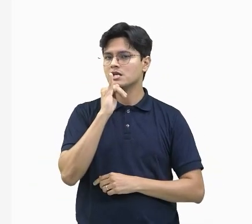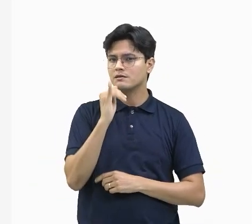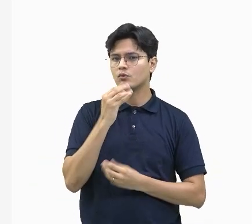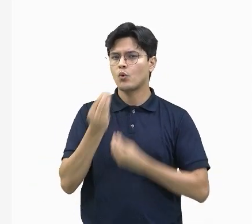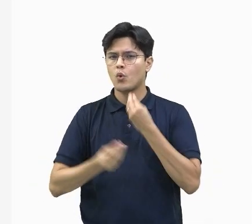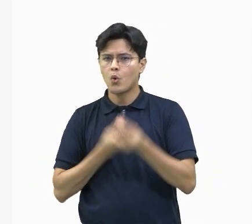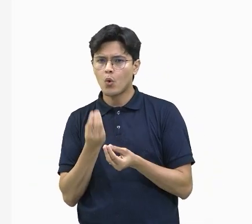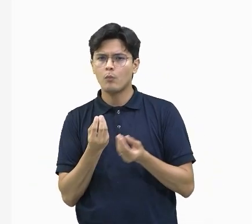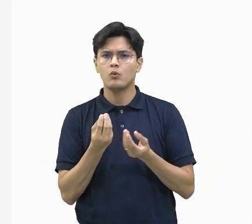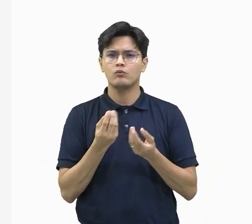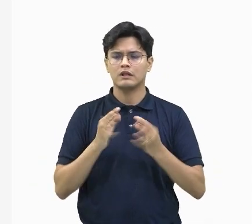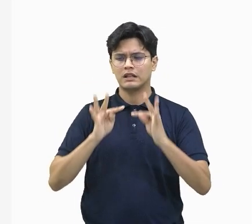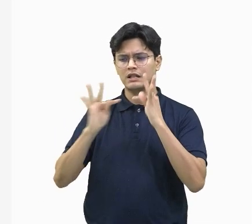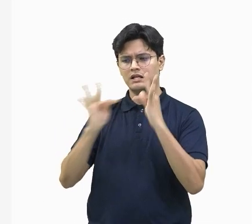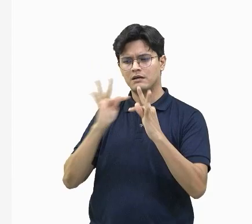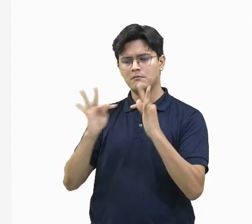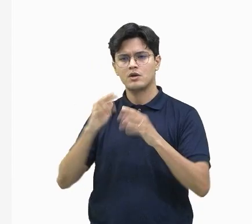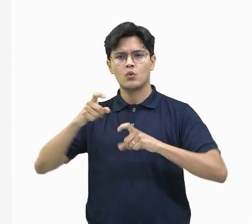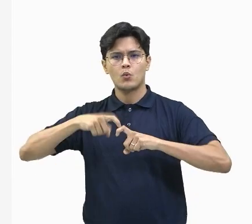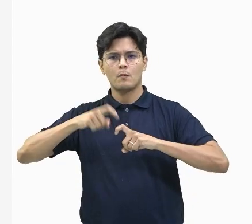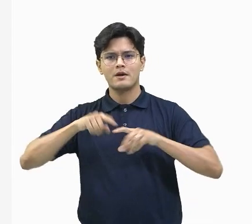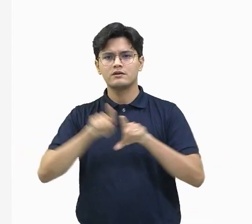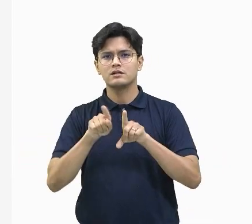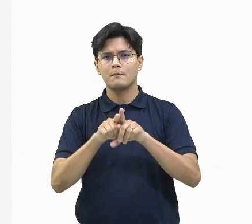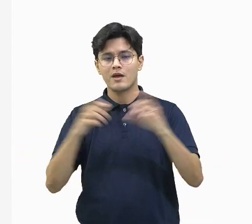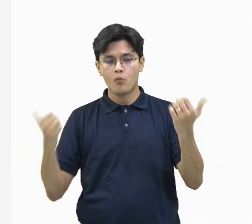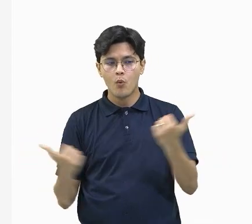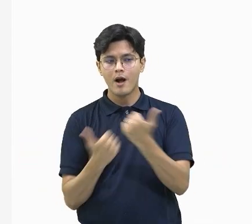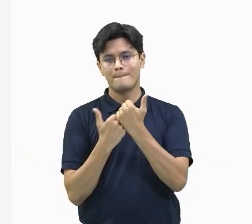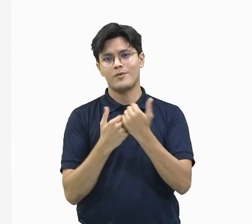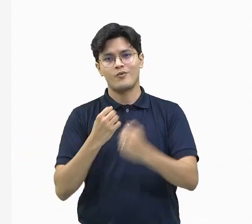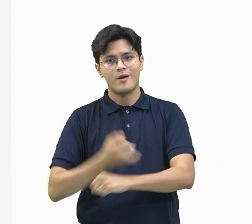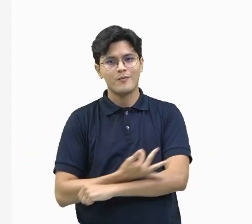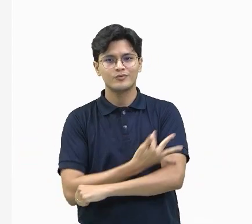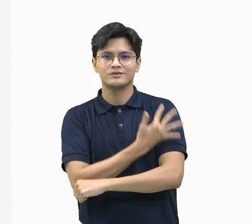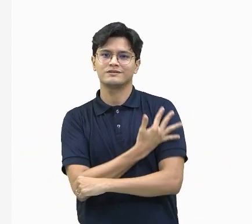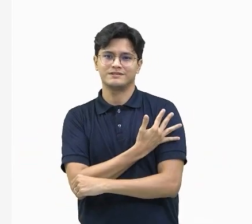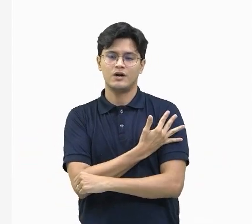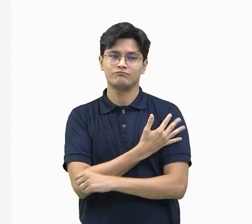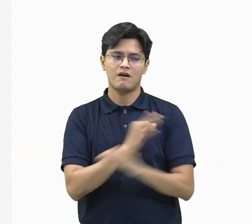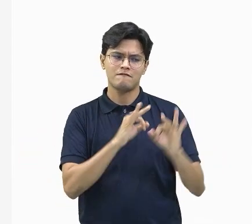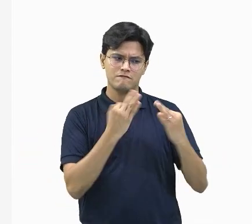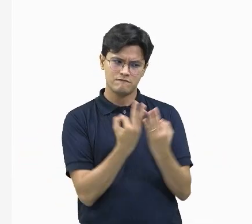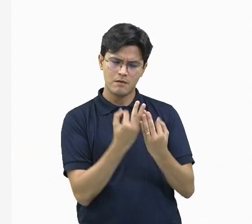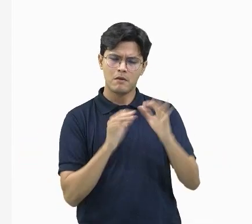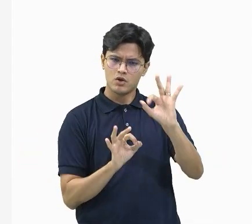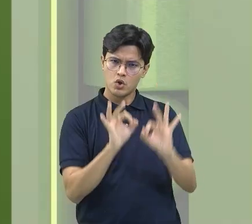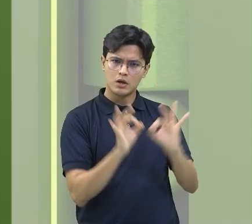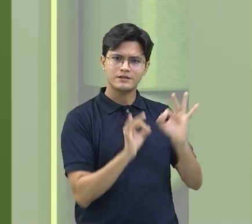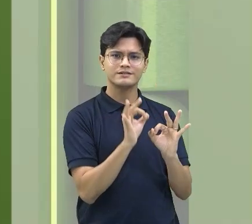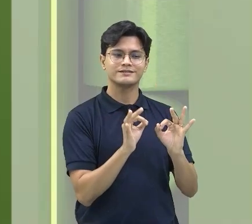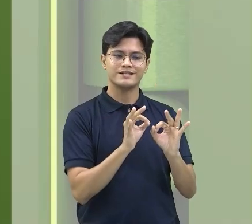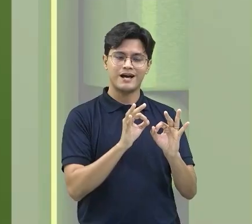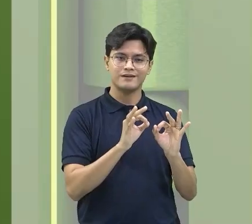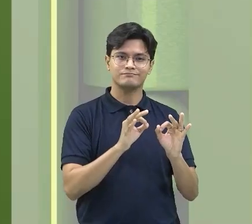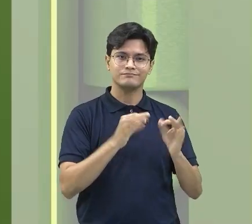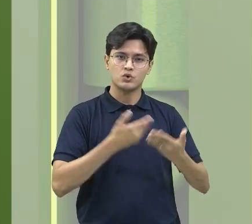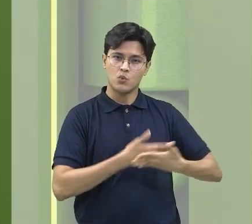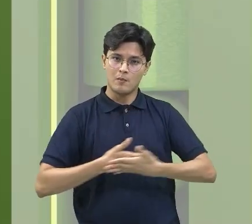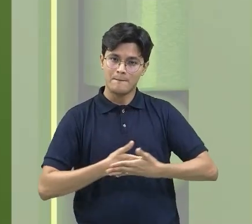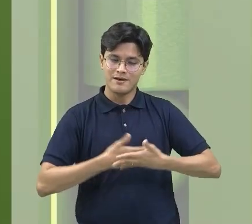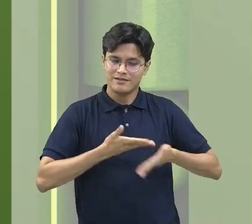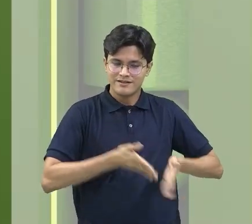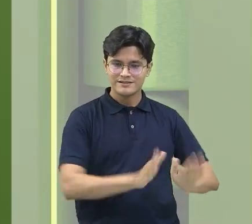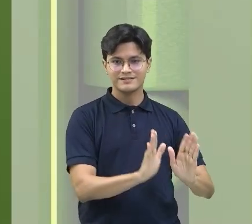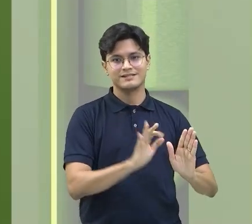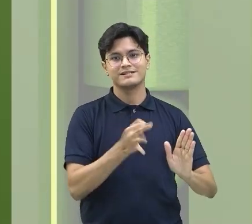acompanhamento especializado e o apoio emocional para a família para que ela esteja preparada para receber esse bebê e